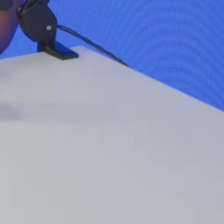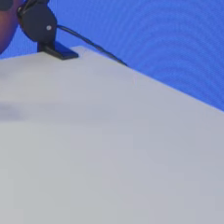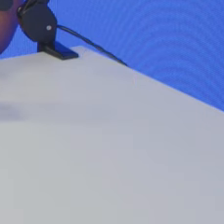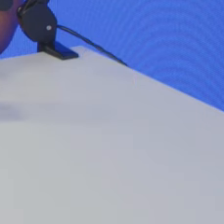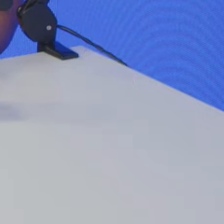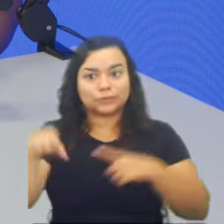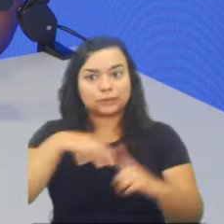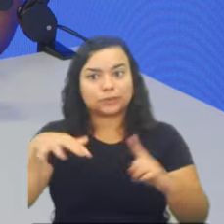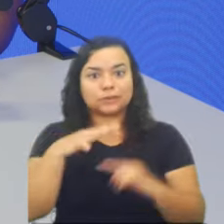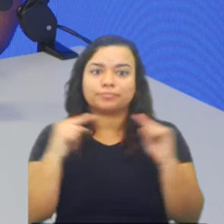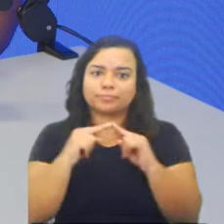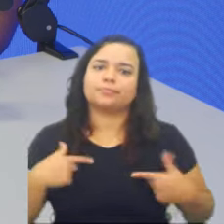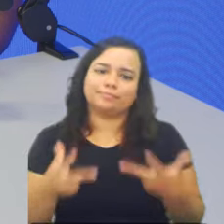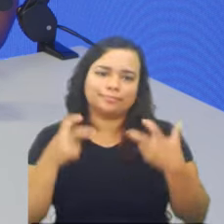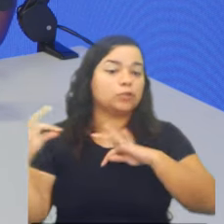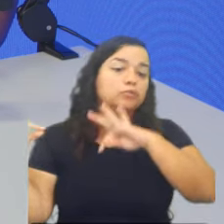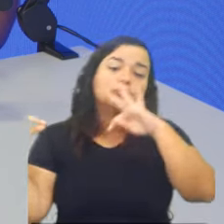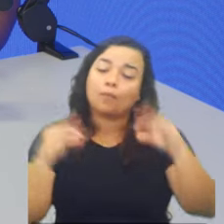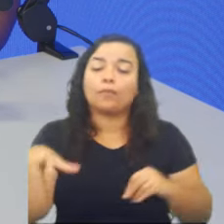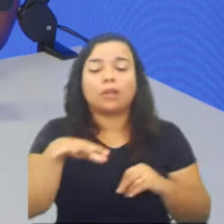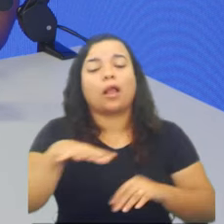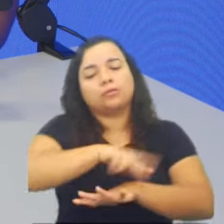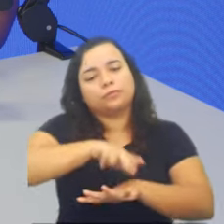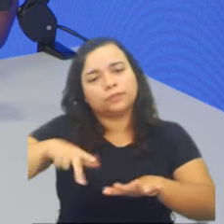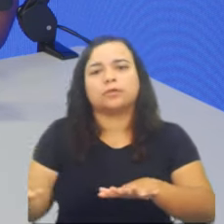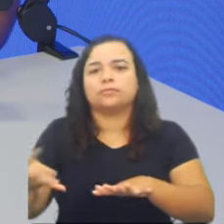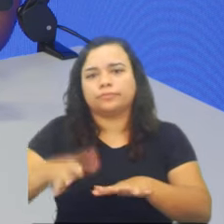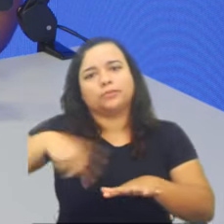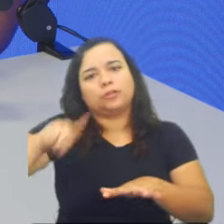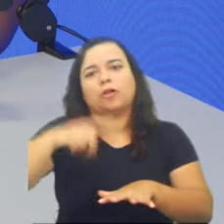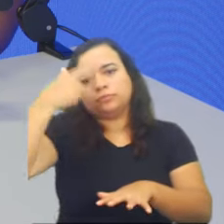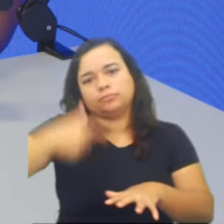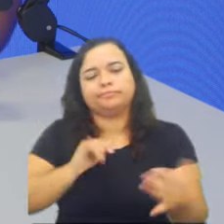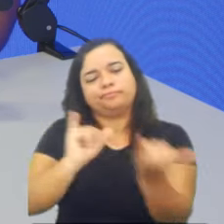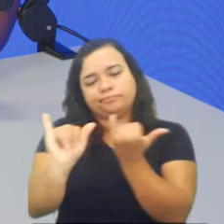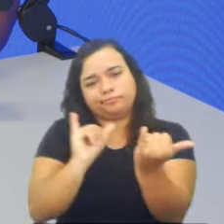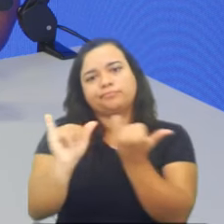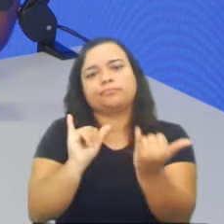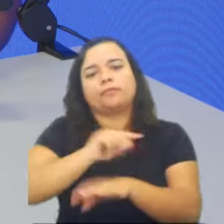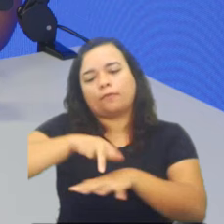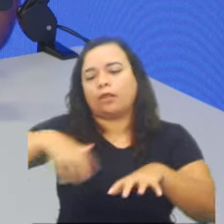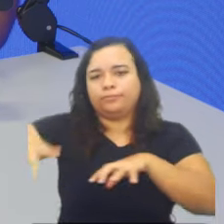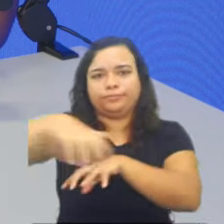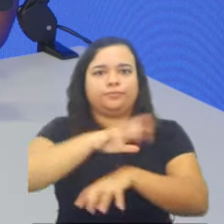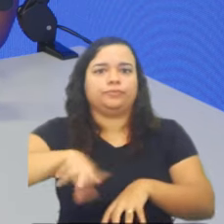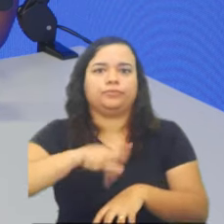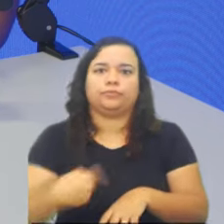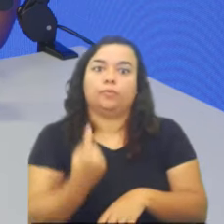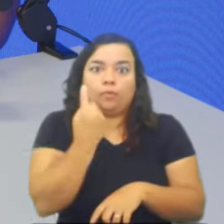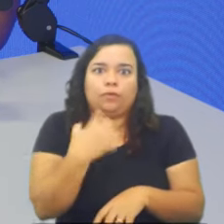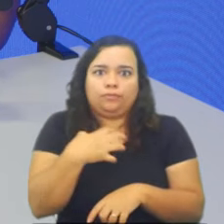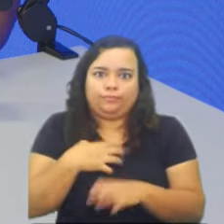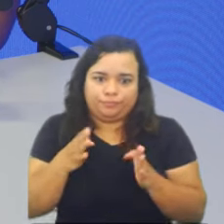ainda né eu vejo que para a pessoa com para todas as pautas de diversidade de inclusão porque somos interseccional zadas né não existe